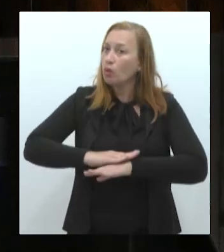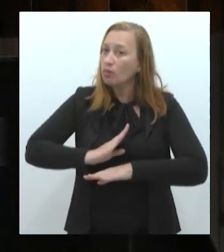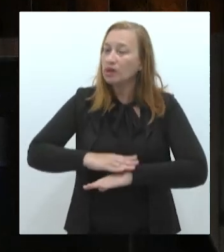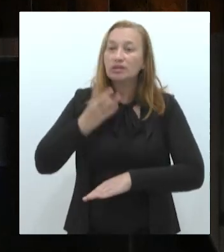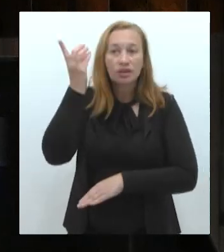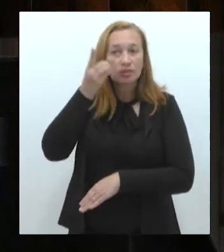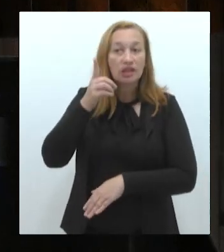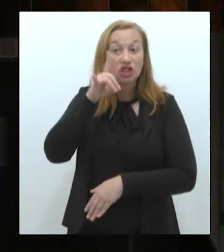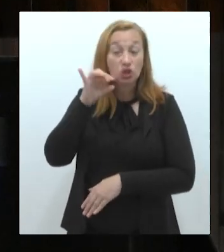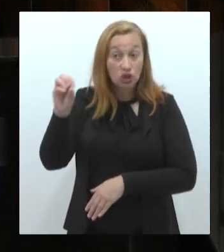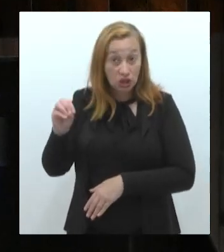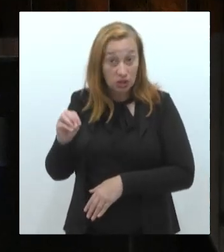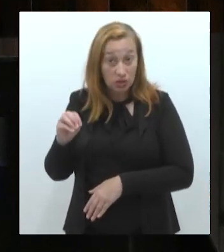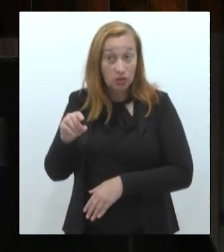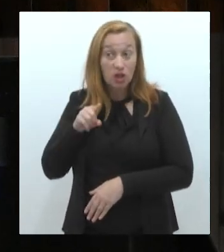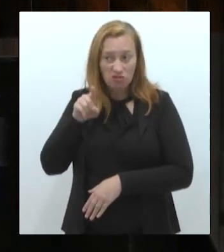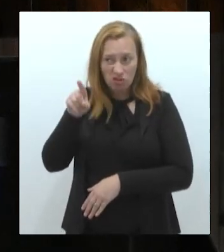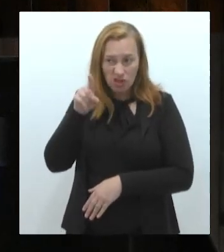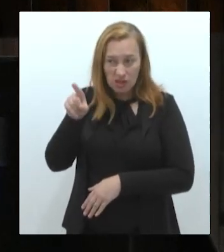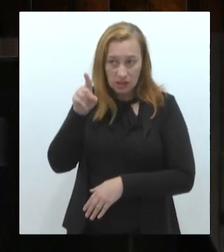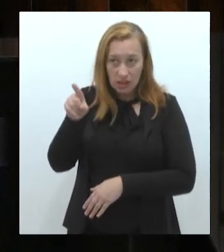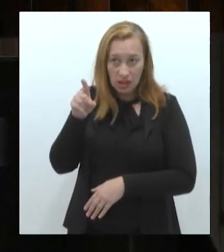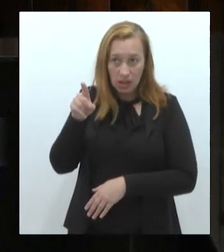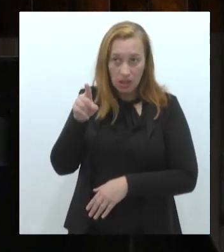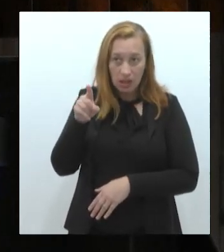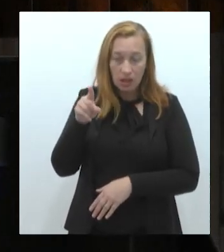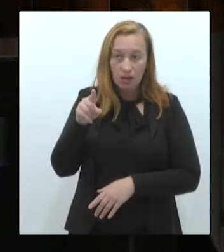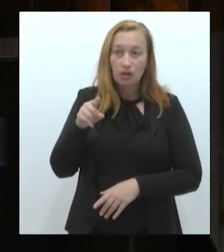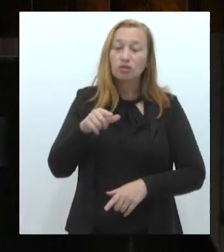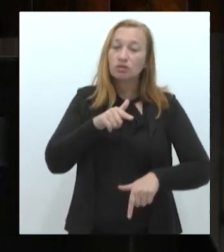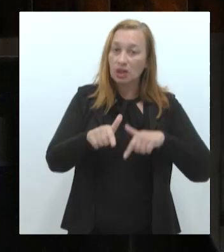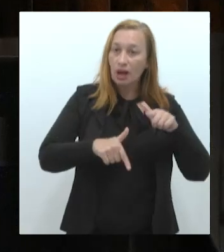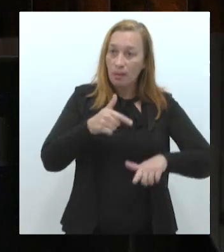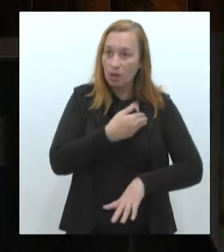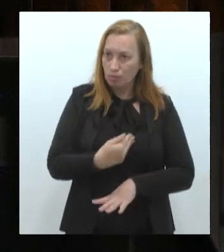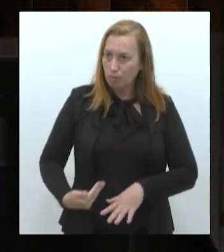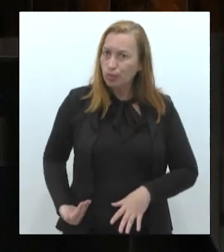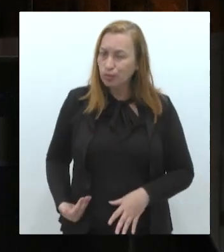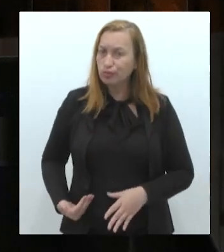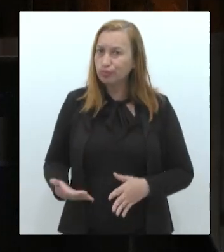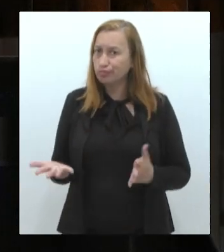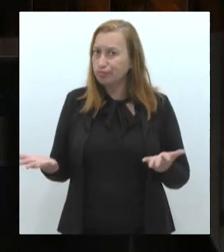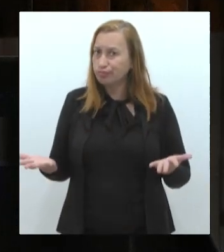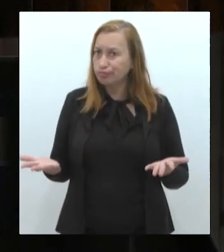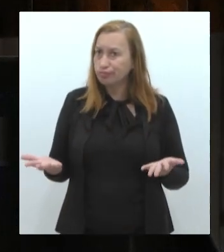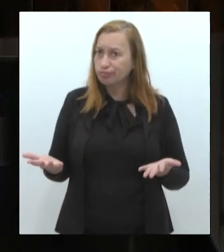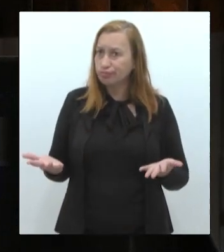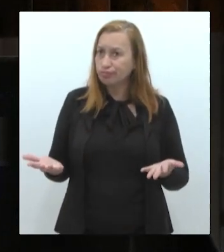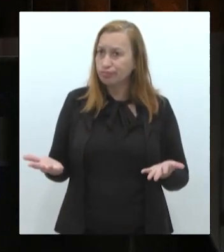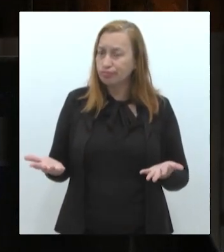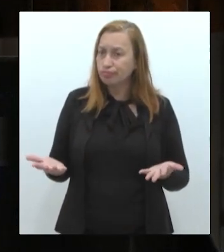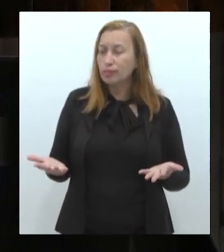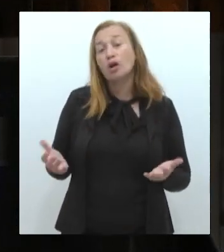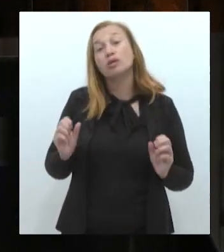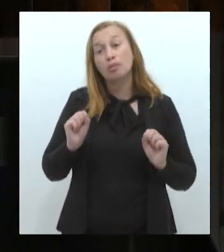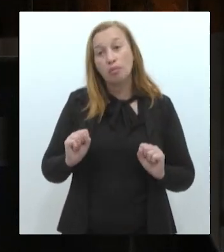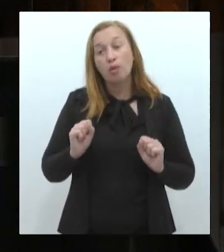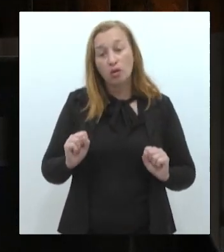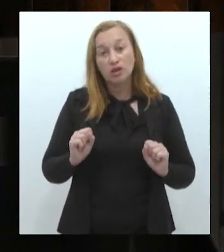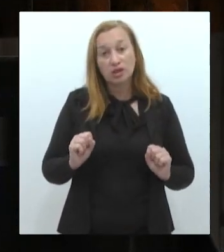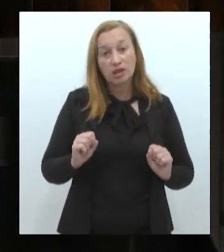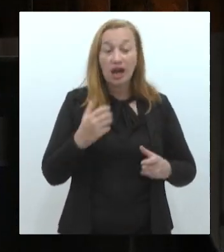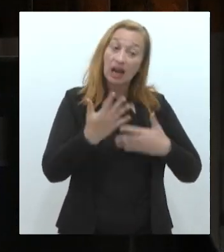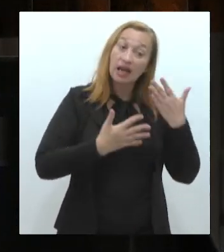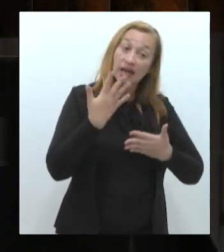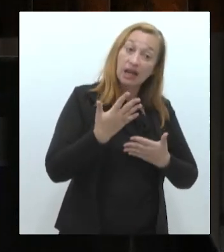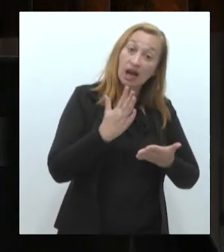deputado João Luiz Ulis, que você exerce uma função pública, você está apto a agradar uns, não